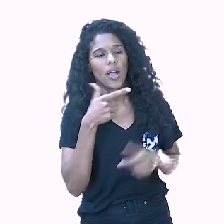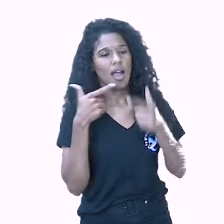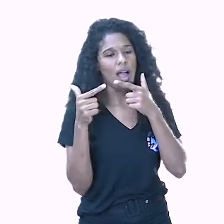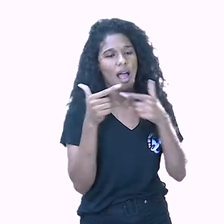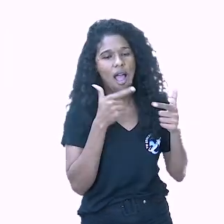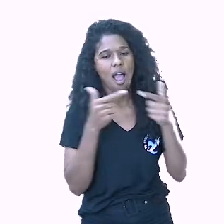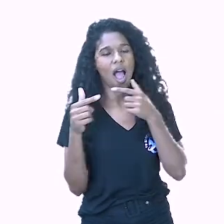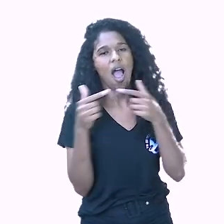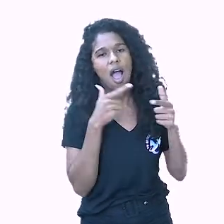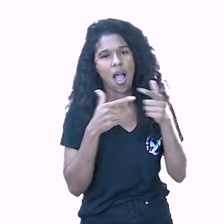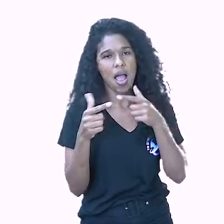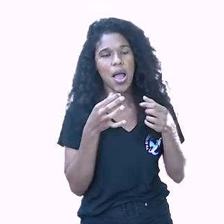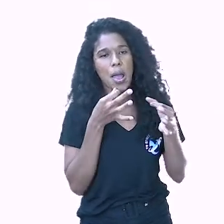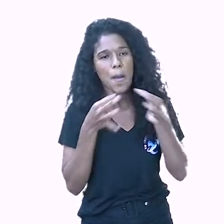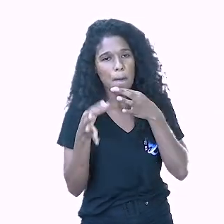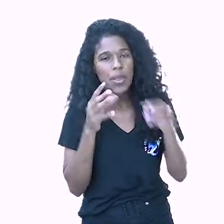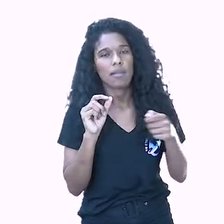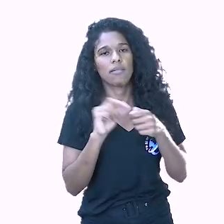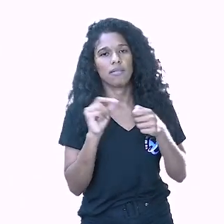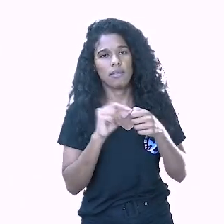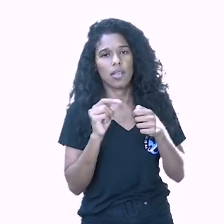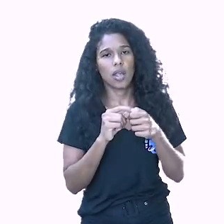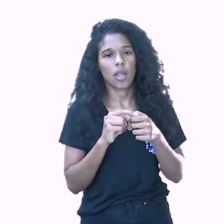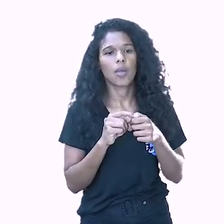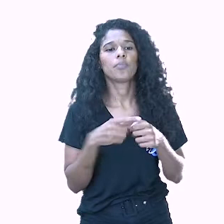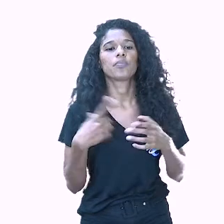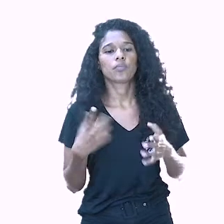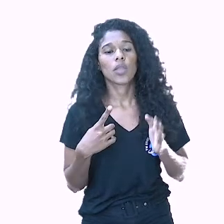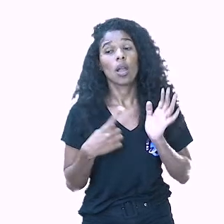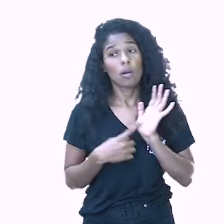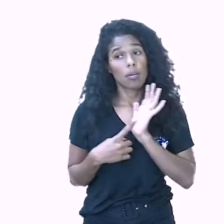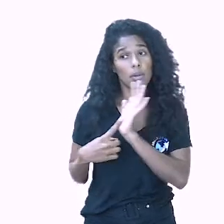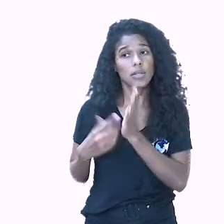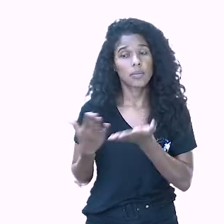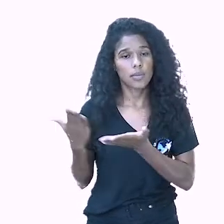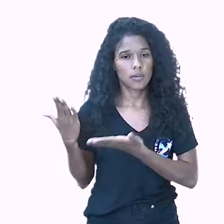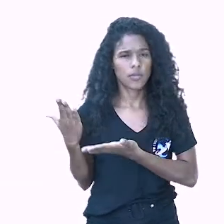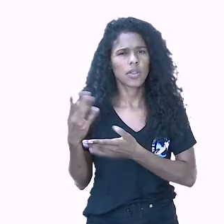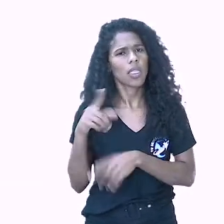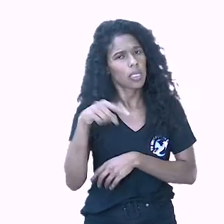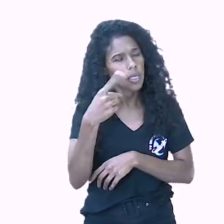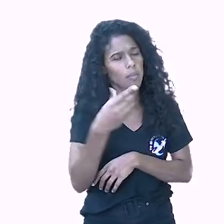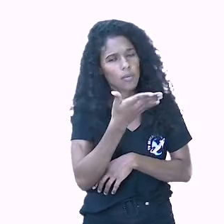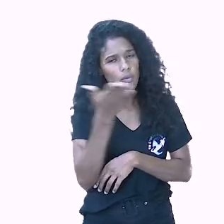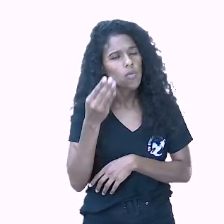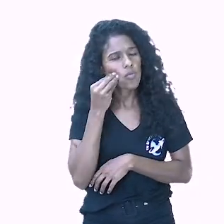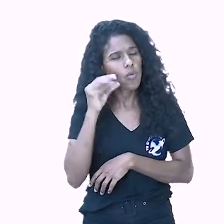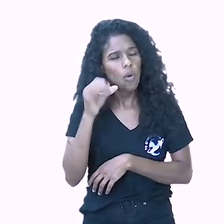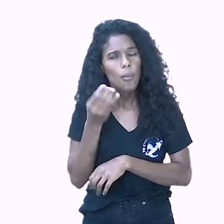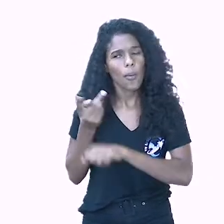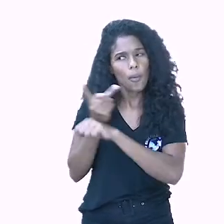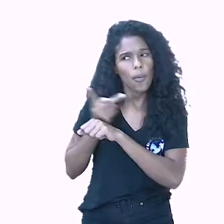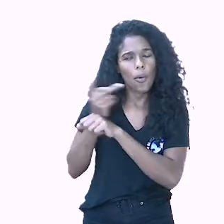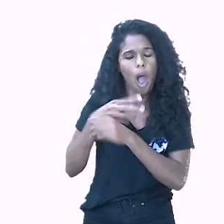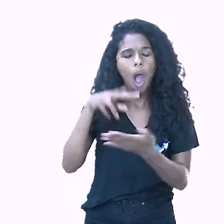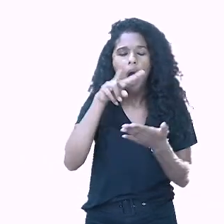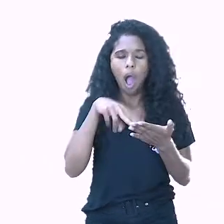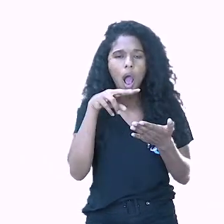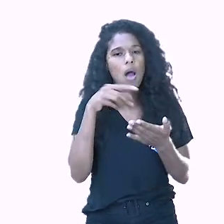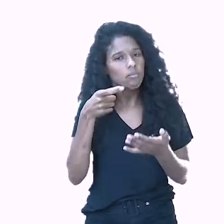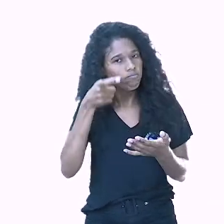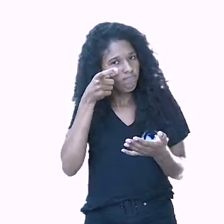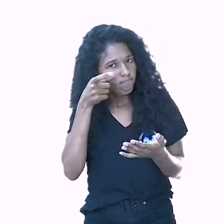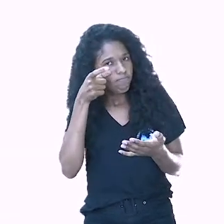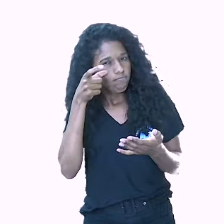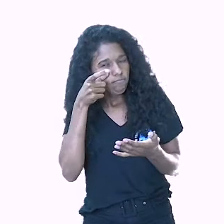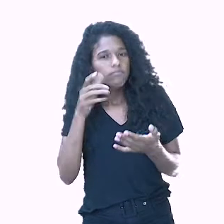para vocês lerem depois, procurem todas essas que eu vou indicar, que são crônicas excelentes. A Aliança,